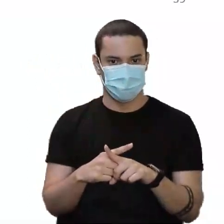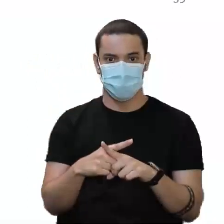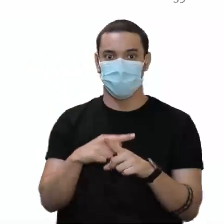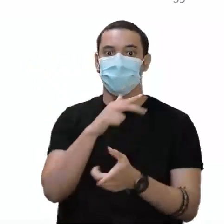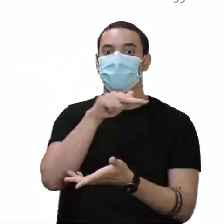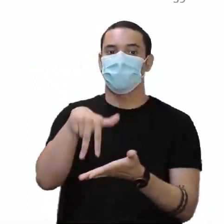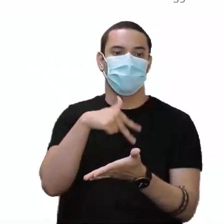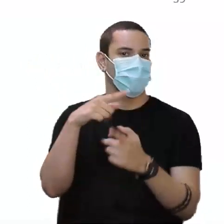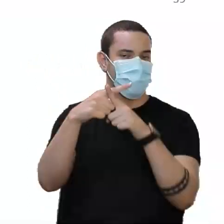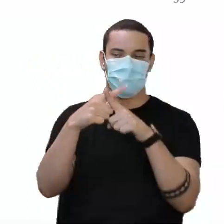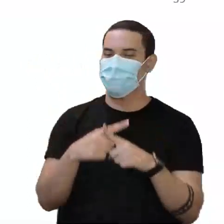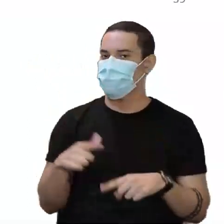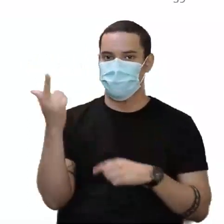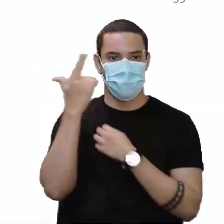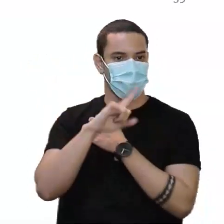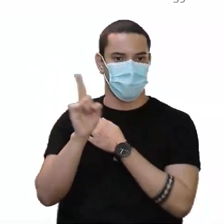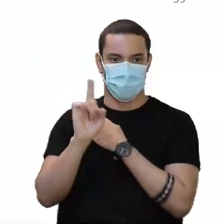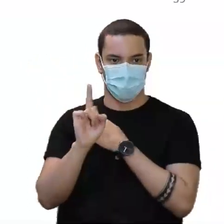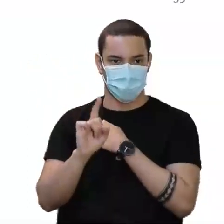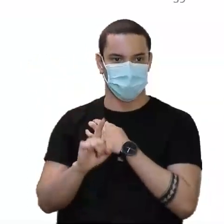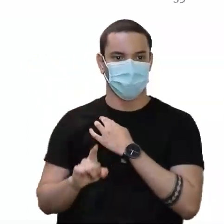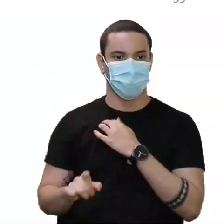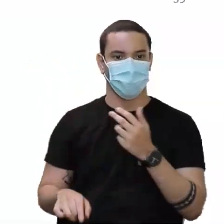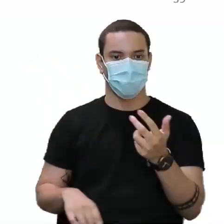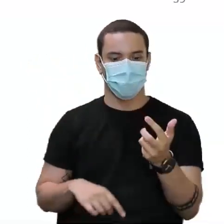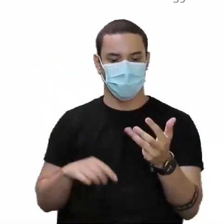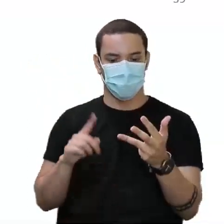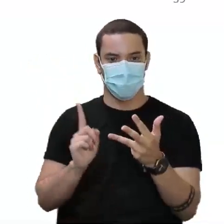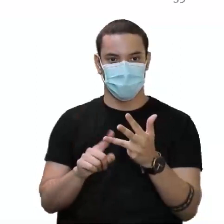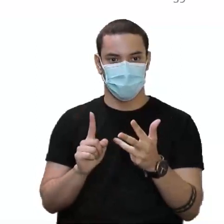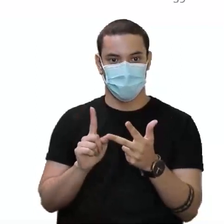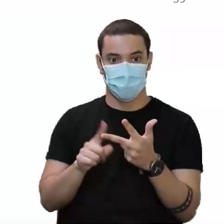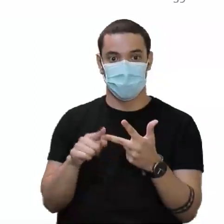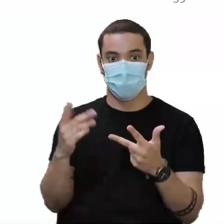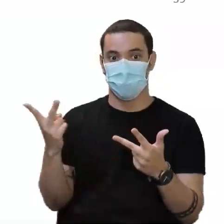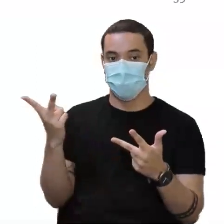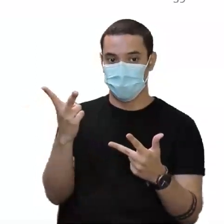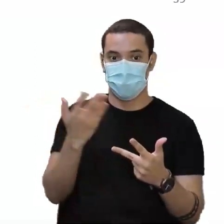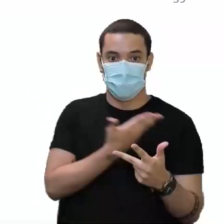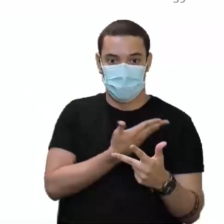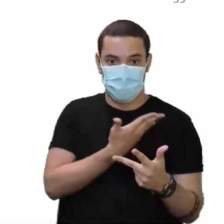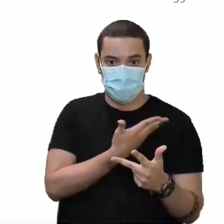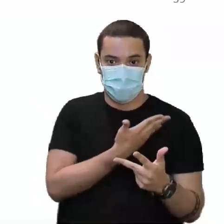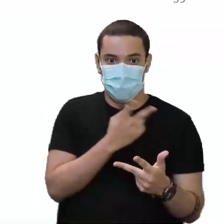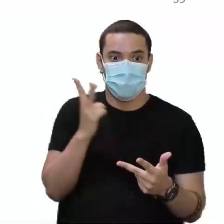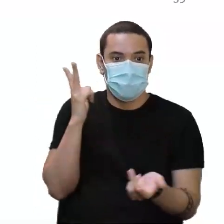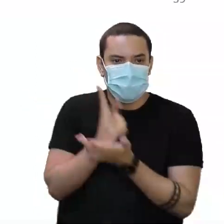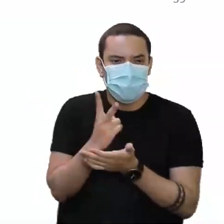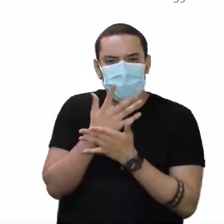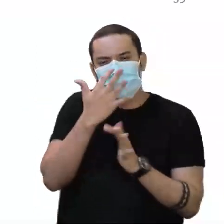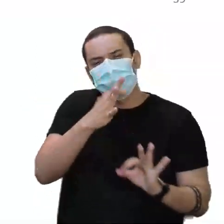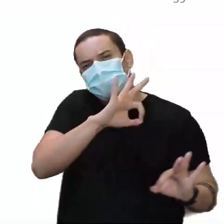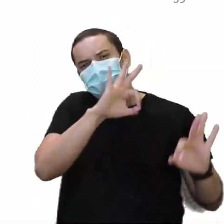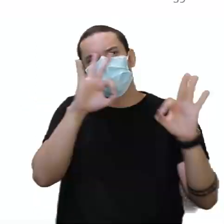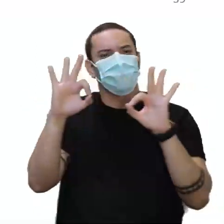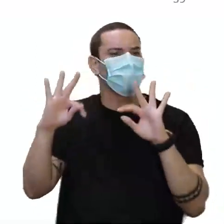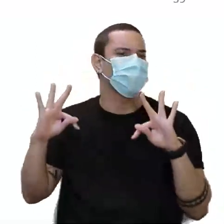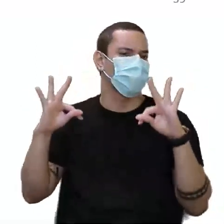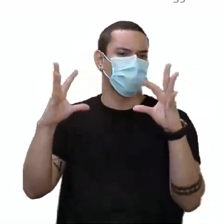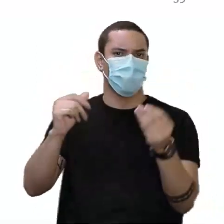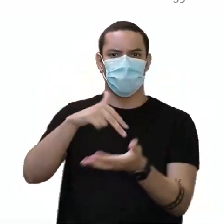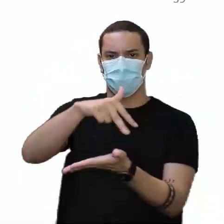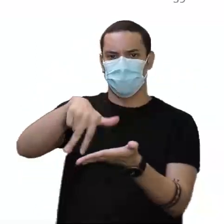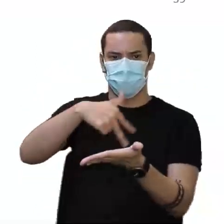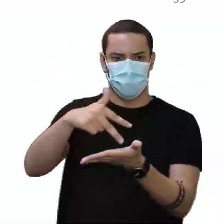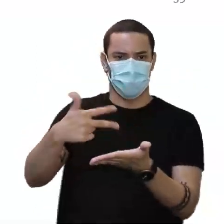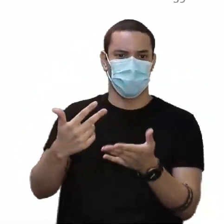dança também, a gente já sabe. Os amigos de Dani e Emily sempre assistem a todas as apresentações da